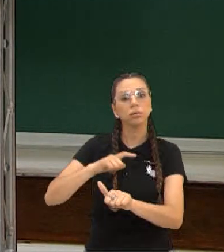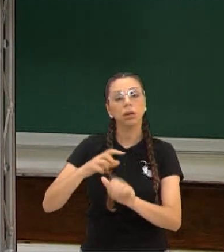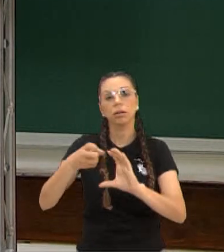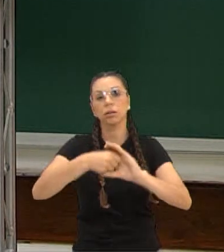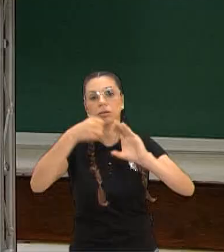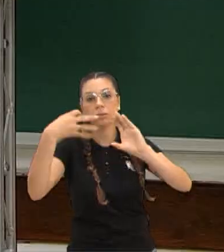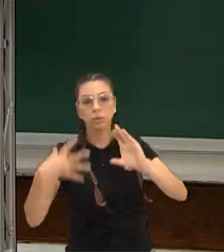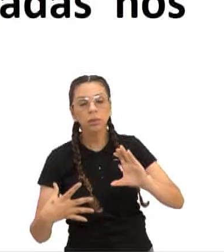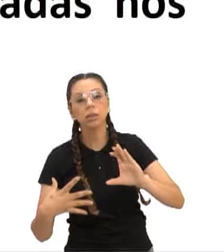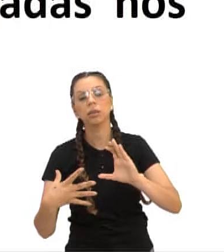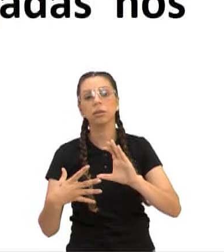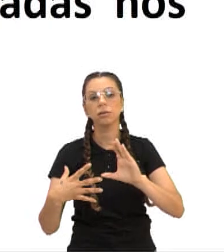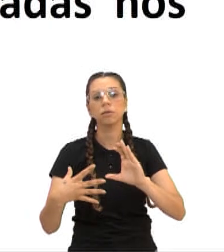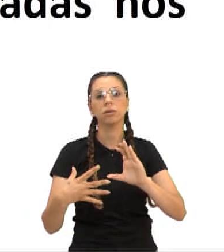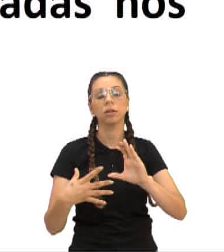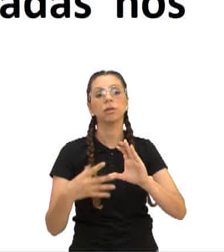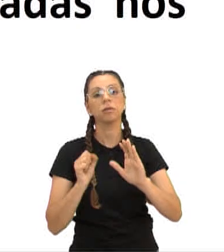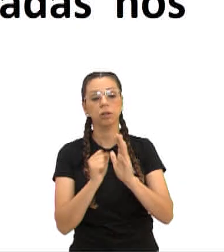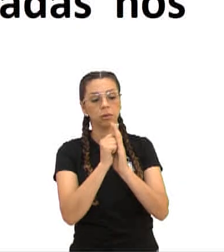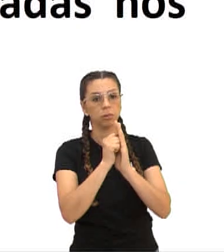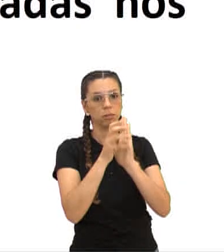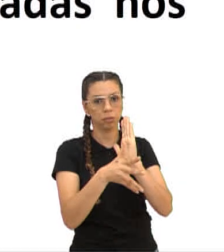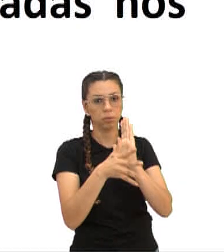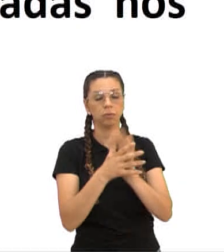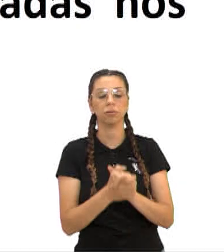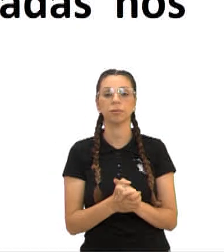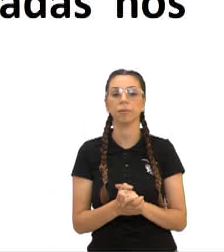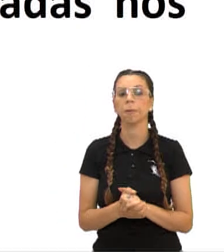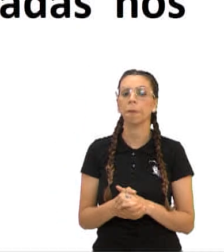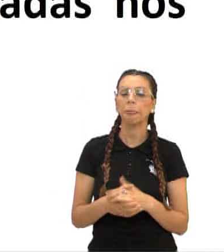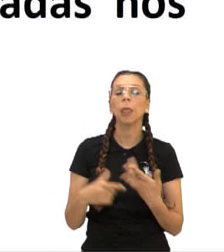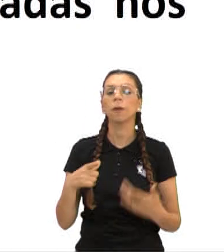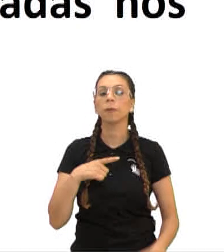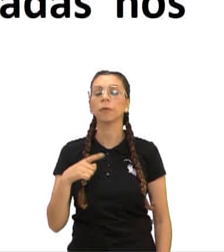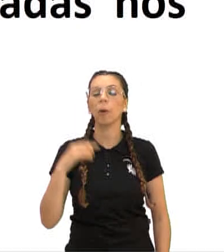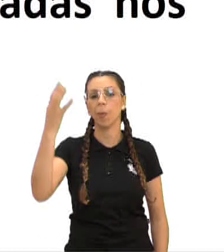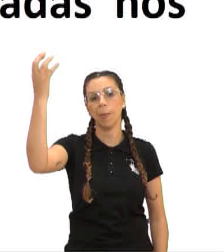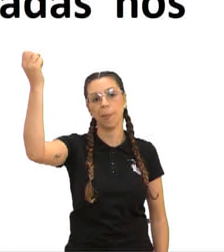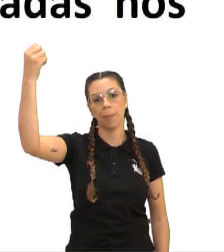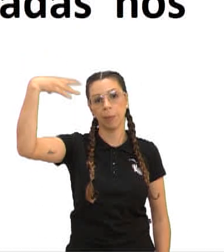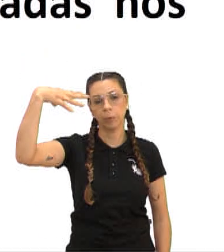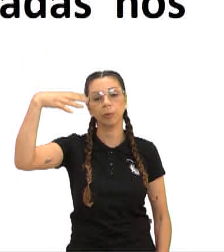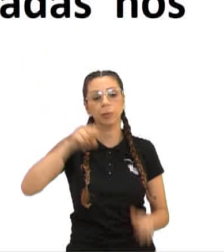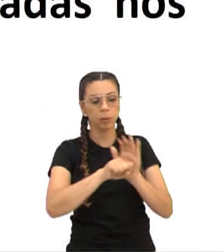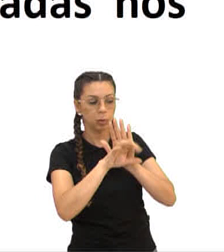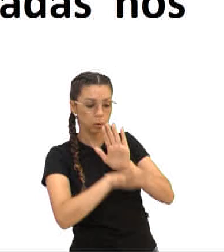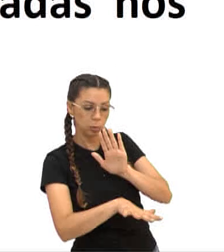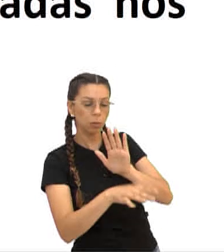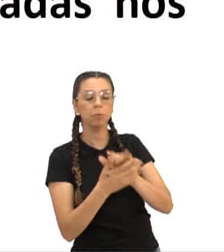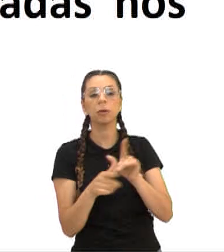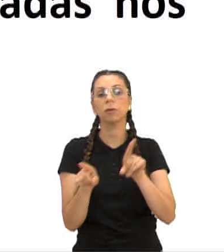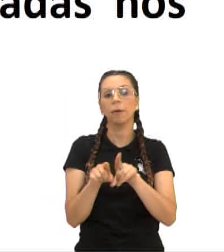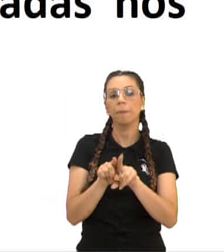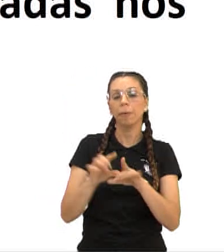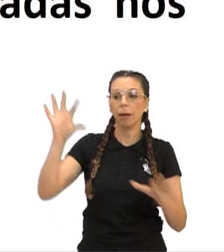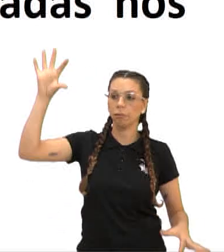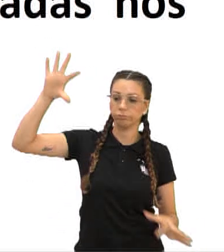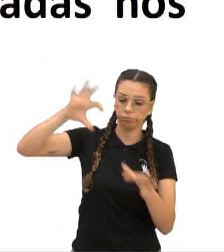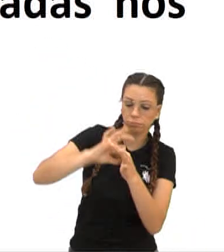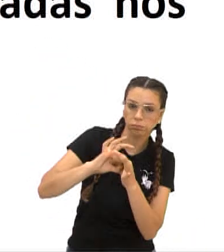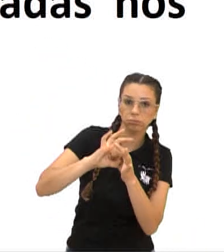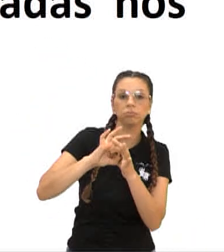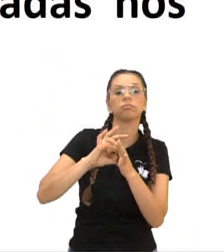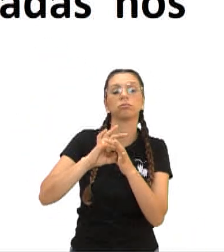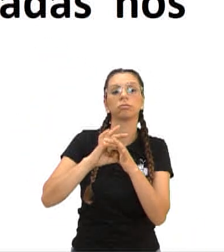impressionista. Vamos prosseguir. Os contrastes de luz e sombra, de acordo com a lei das cores complementares, tá? Isso a gente vai estudar também, do